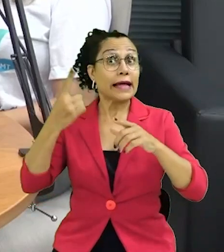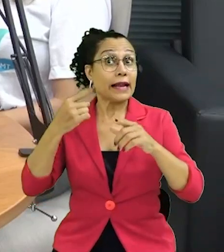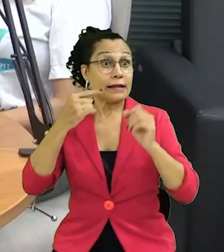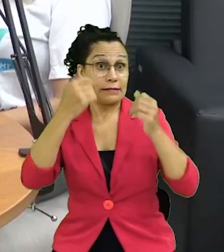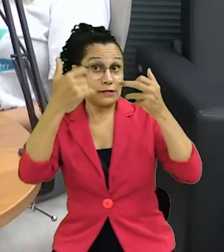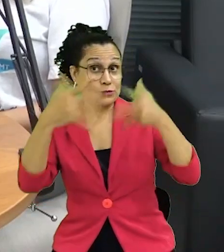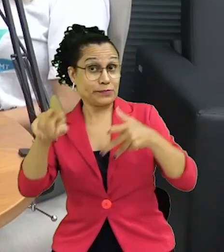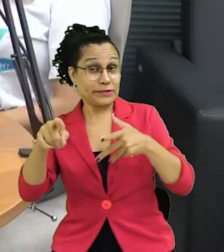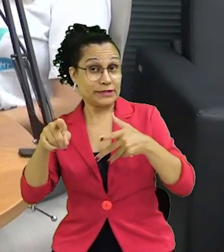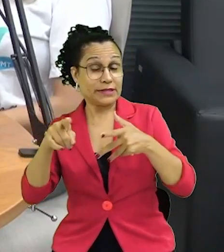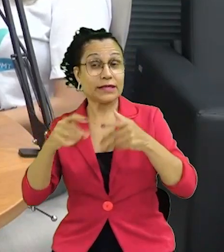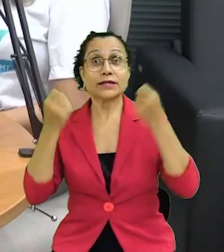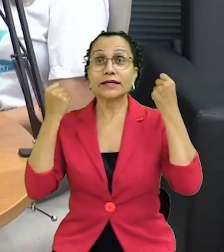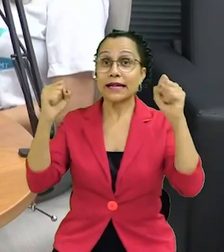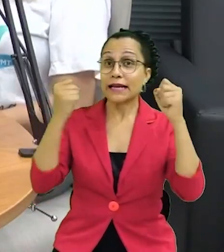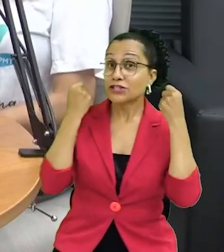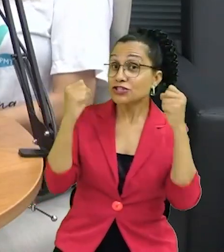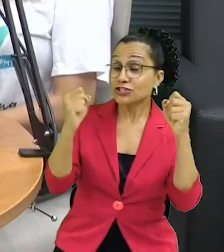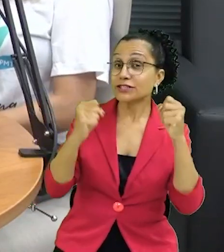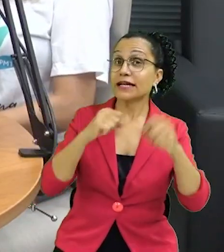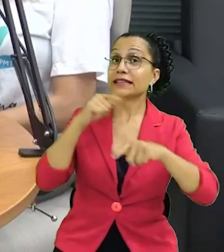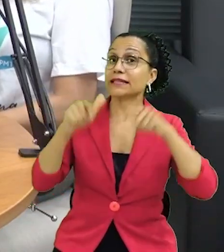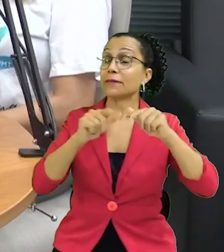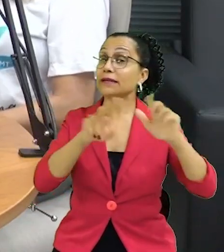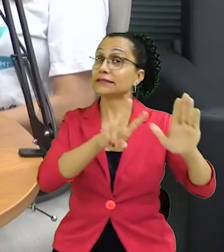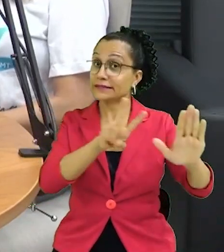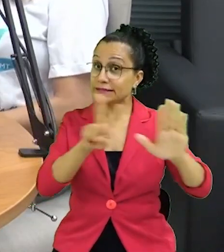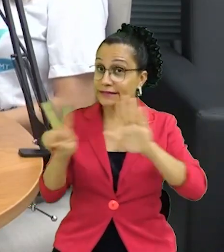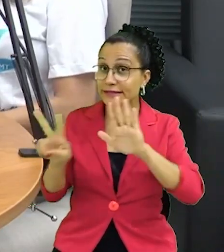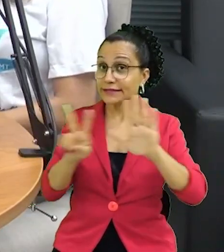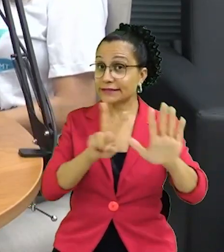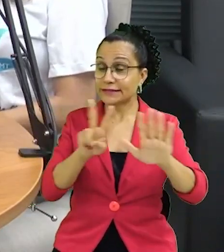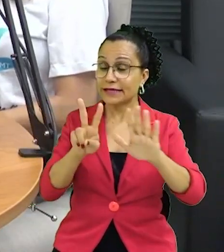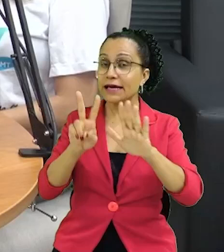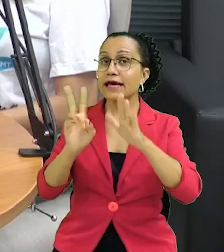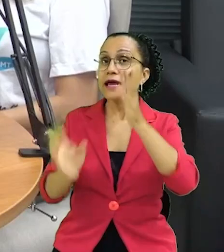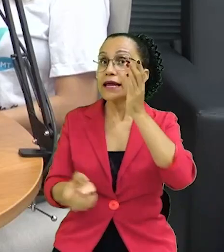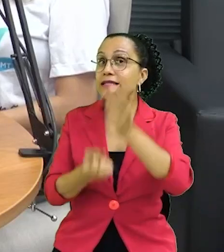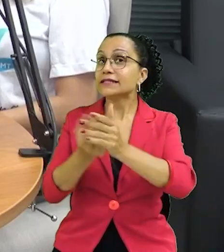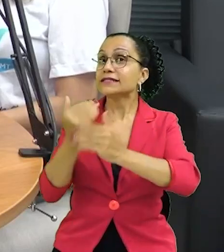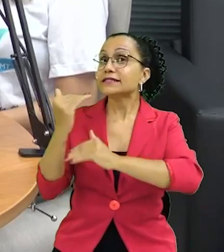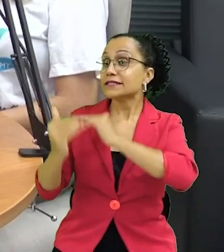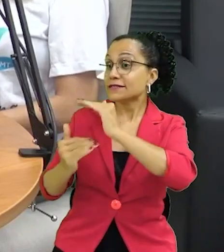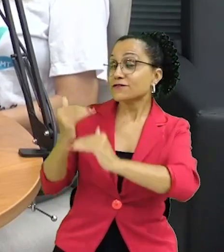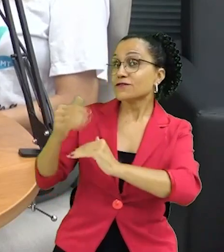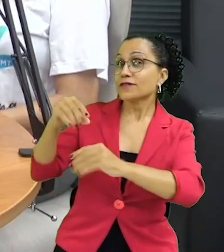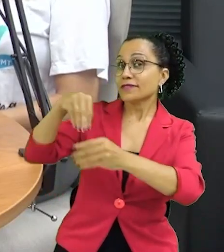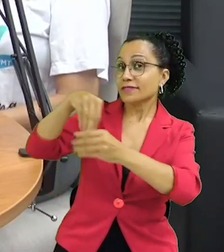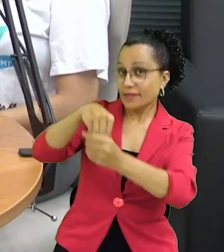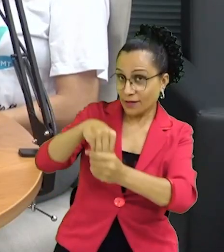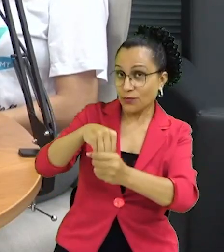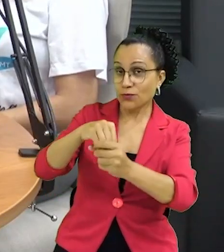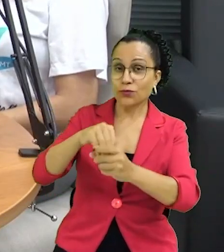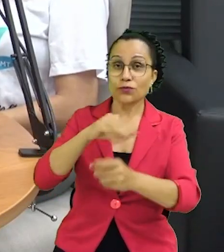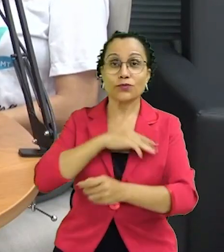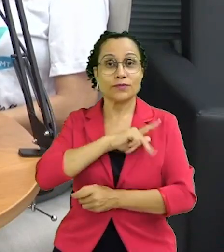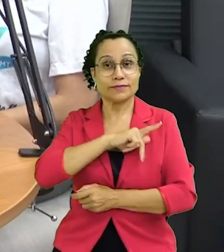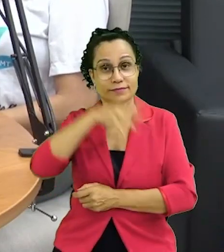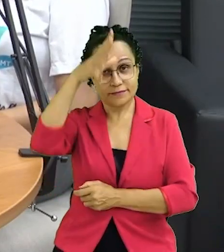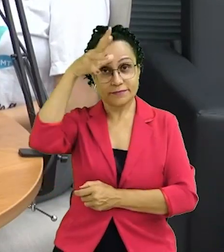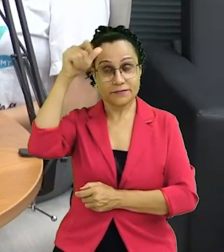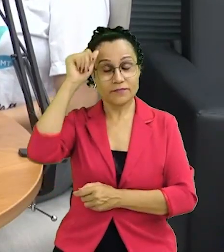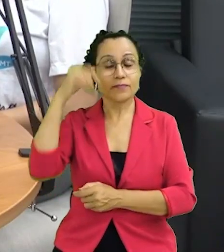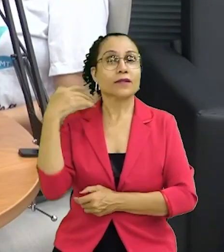ações, que é a ginástica laboral semanal, que é desenvolvida no Ministério Público de Mato Grosso. E é interessante